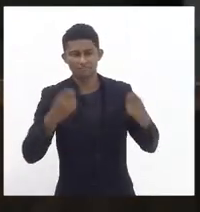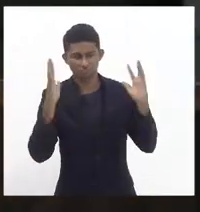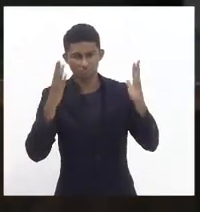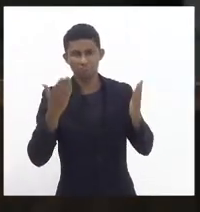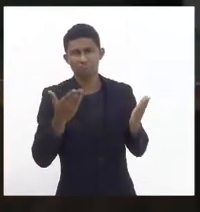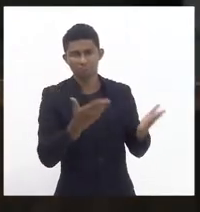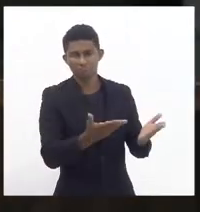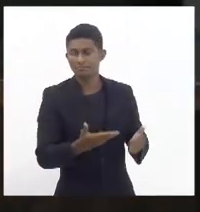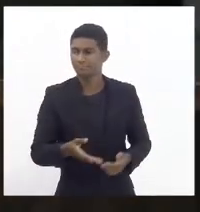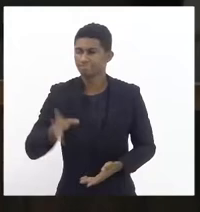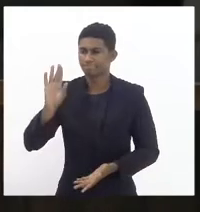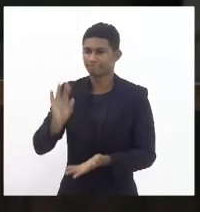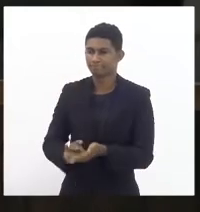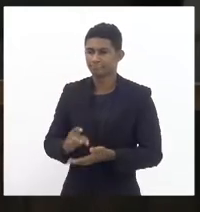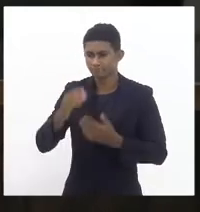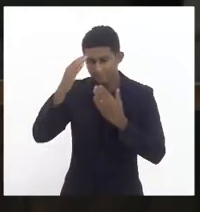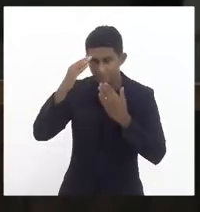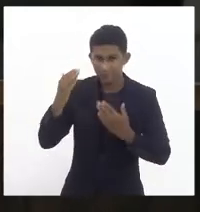obrigado